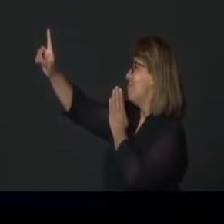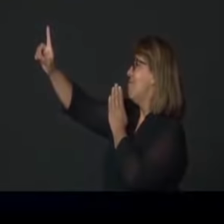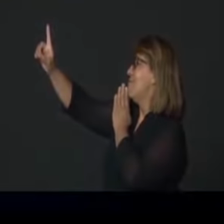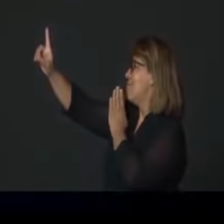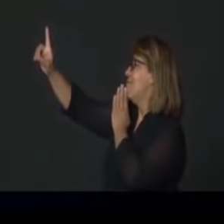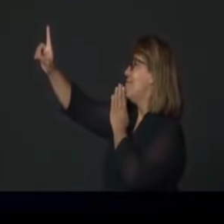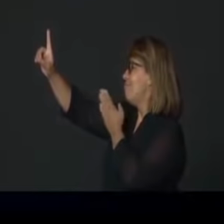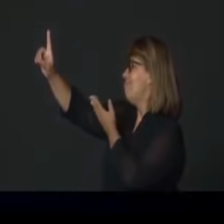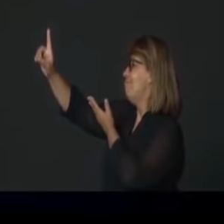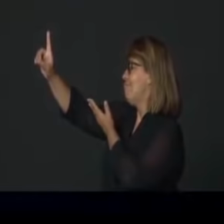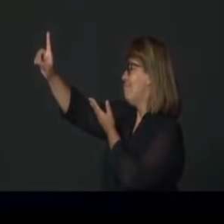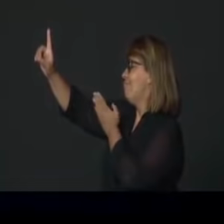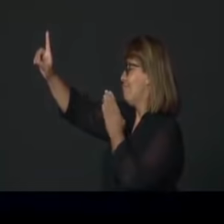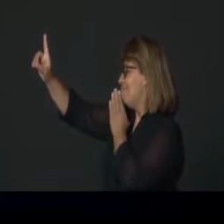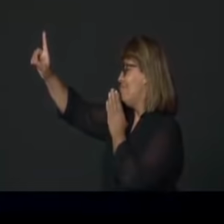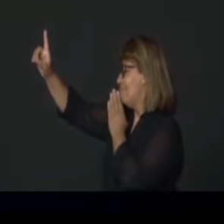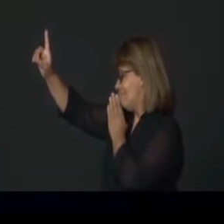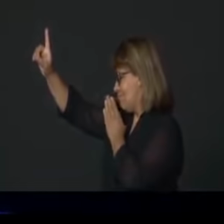Conheces bem,